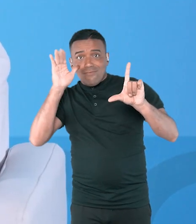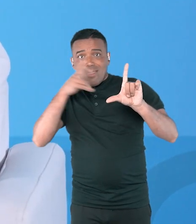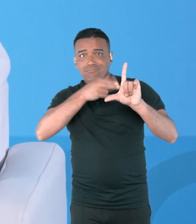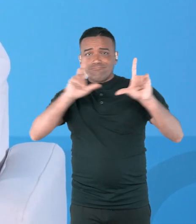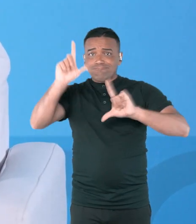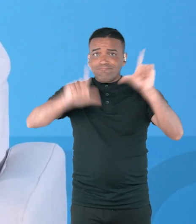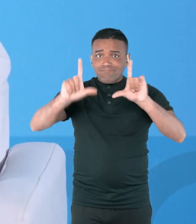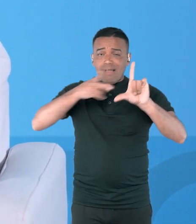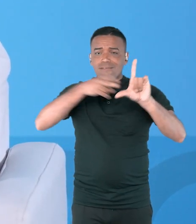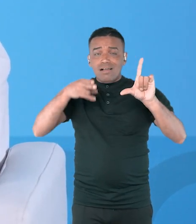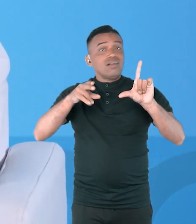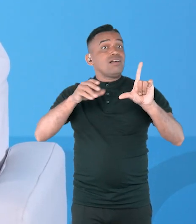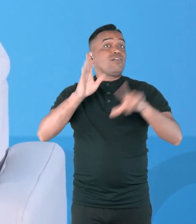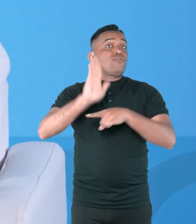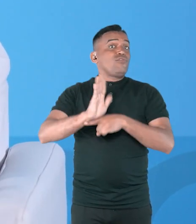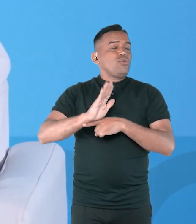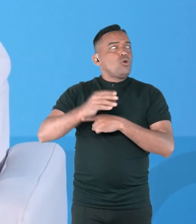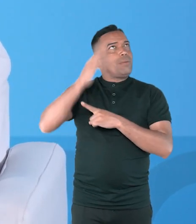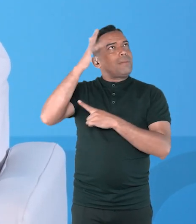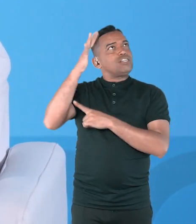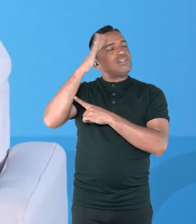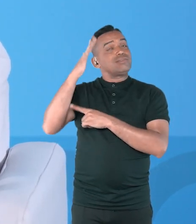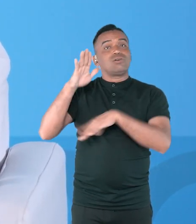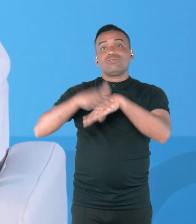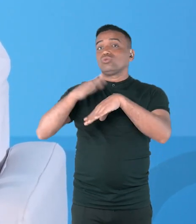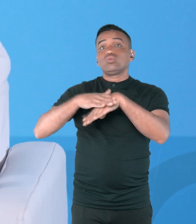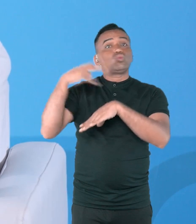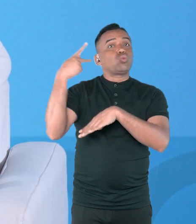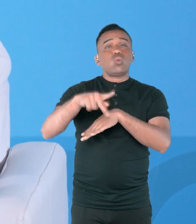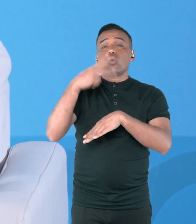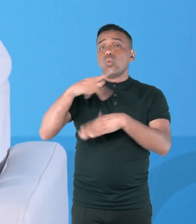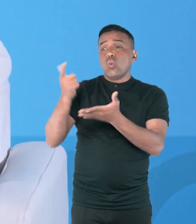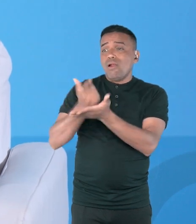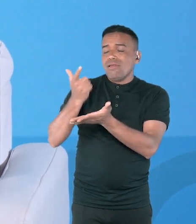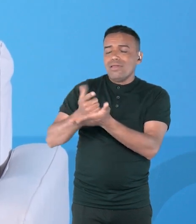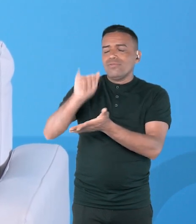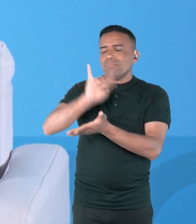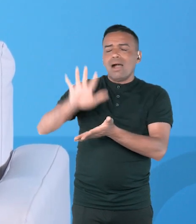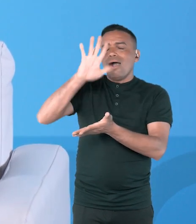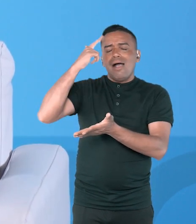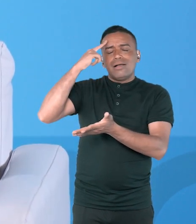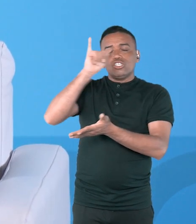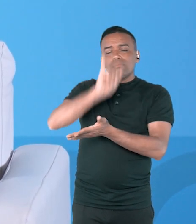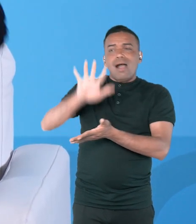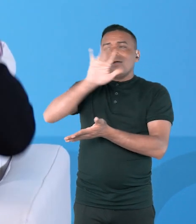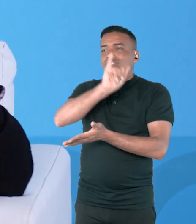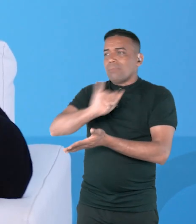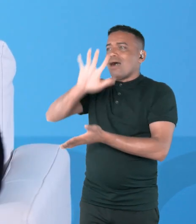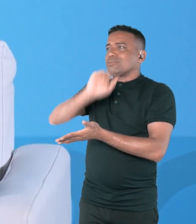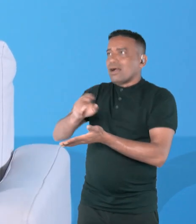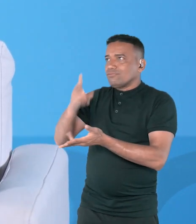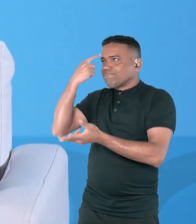lê, porque é aquele filme que só você fez. Nenhum filme vai ganhar dessa imagem que você é capaz